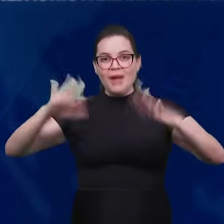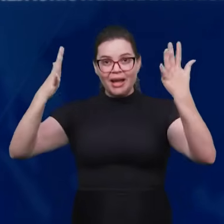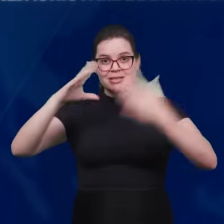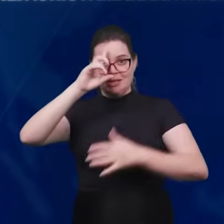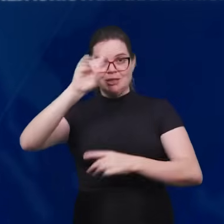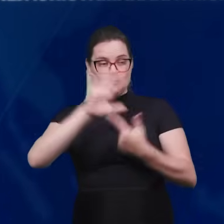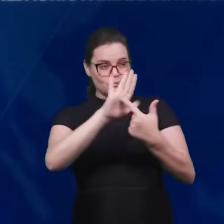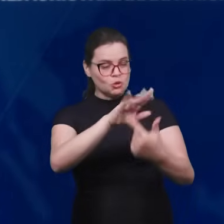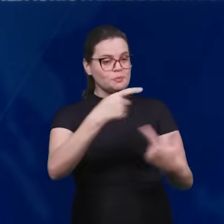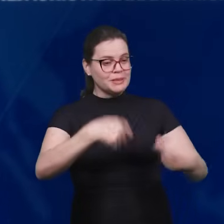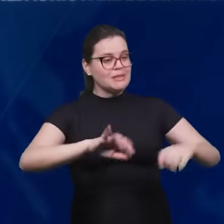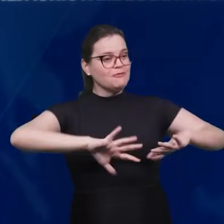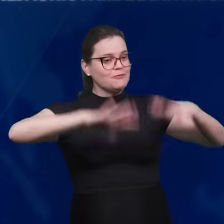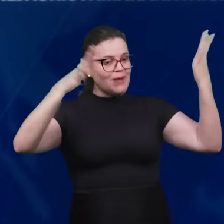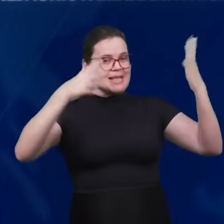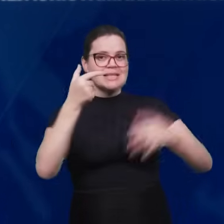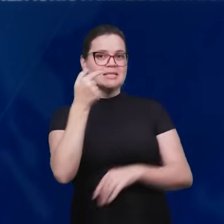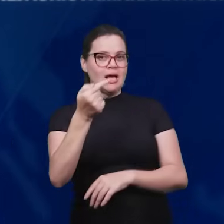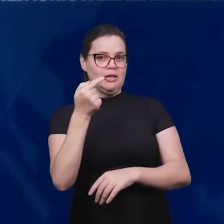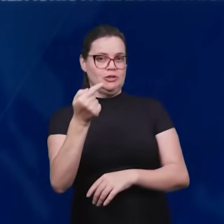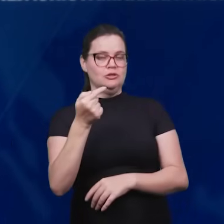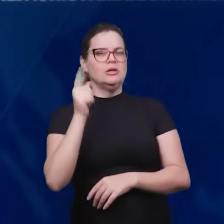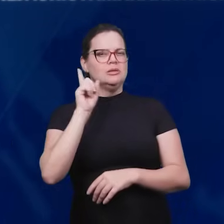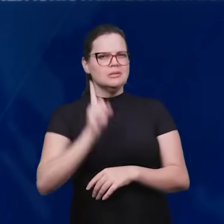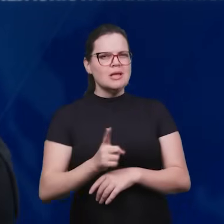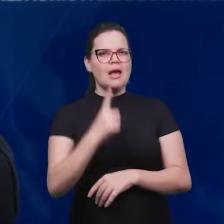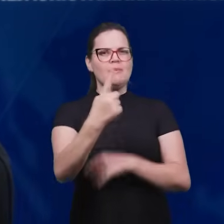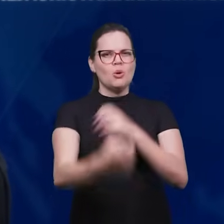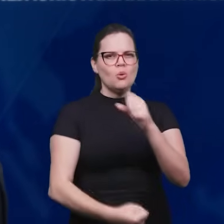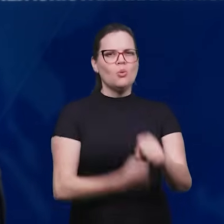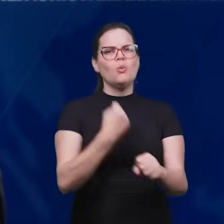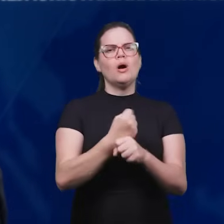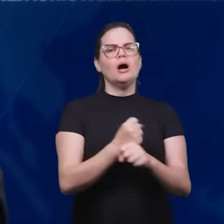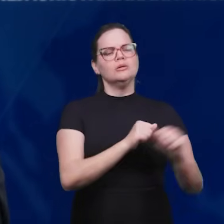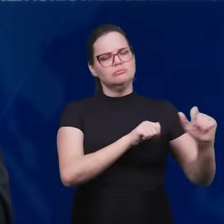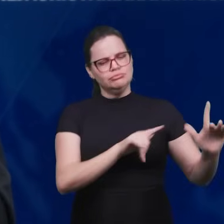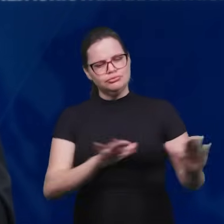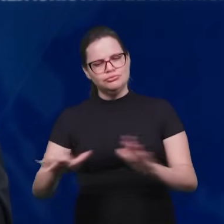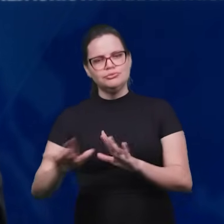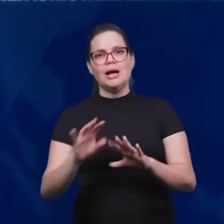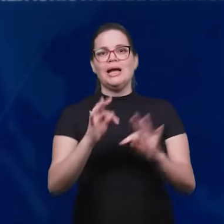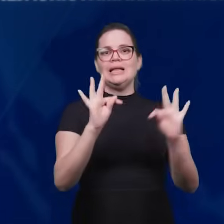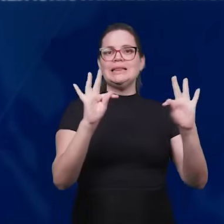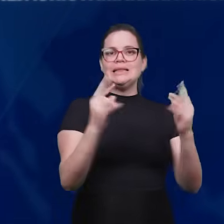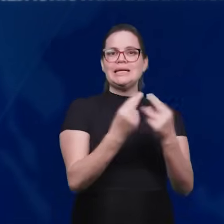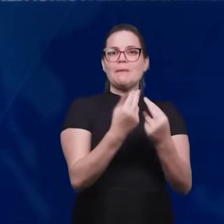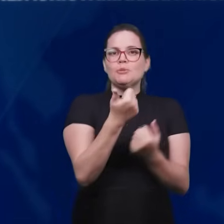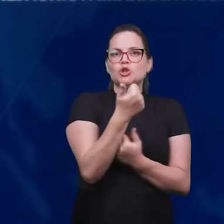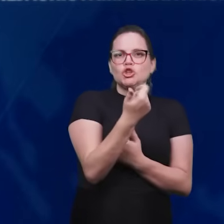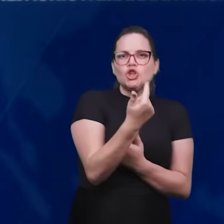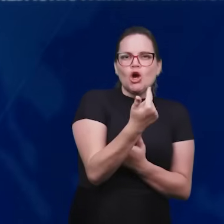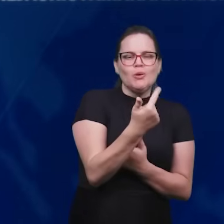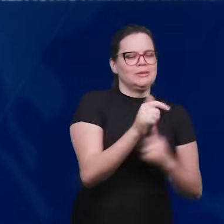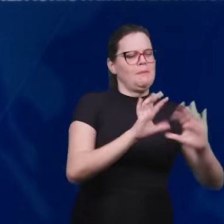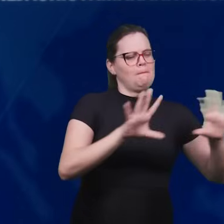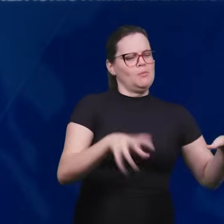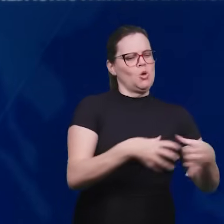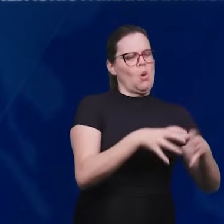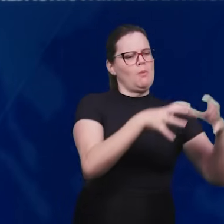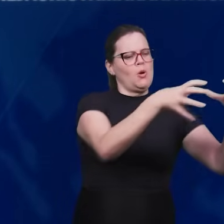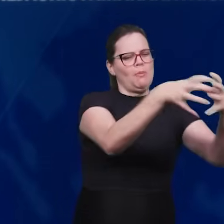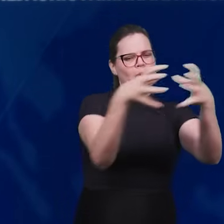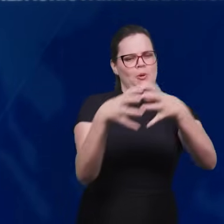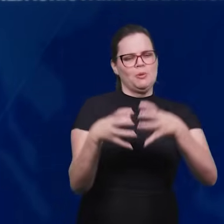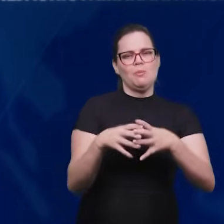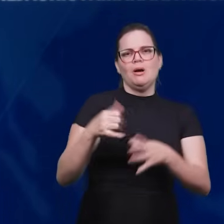para Israel, todo o povo subia a Jerusalém, as 12 tribos. E todos os rapazes, a partir